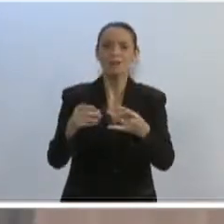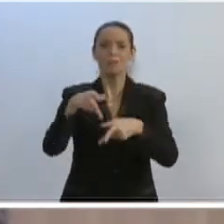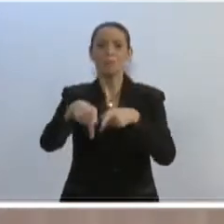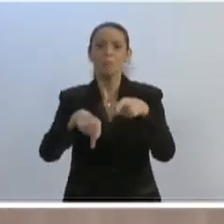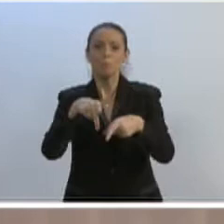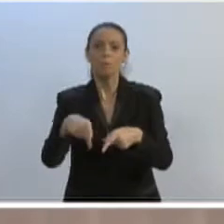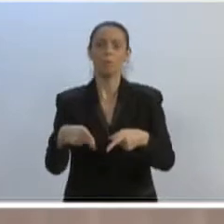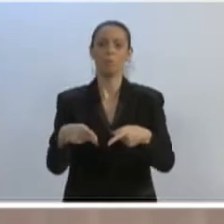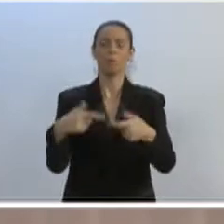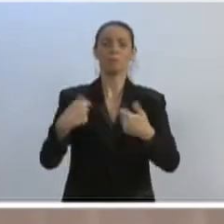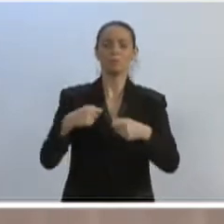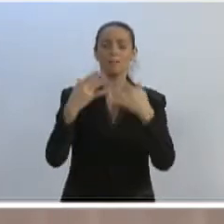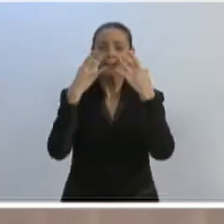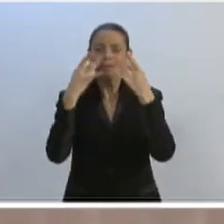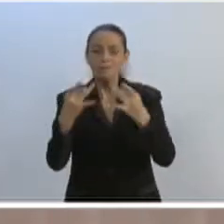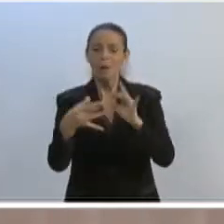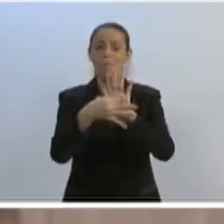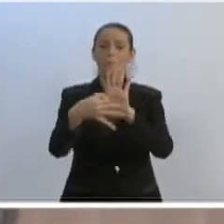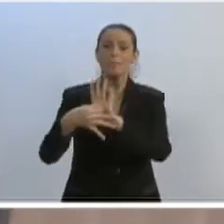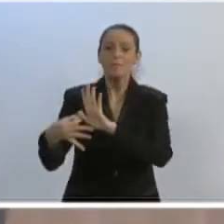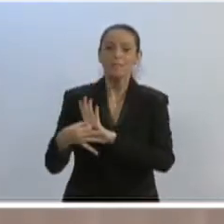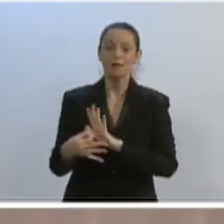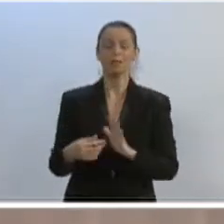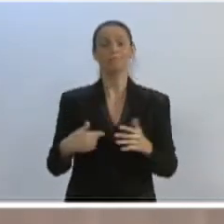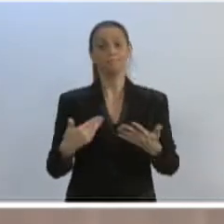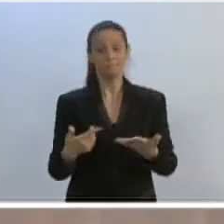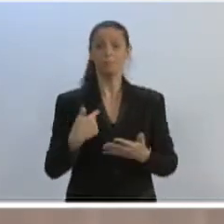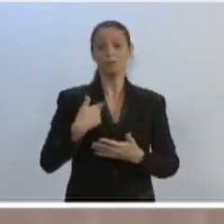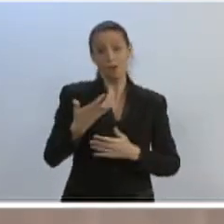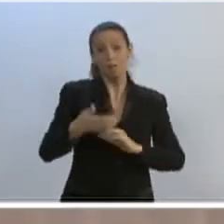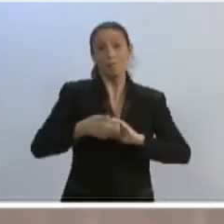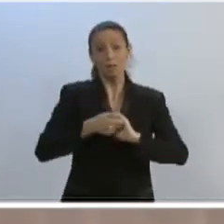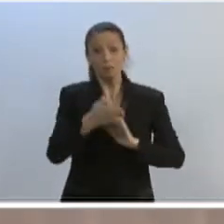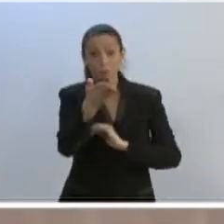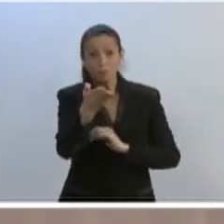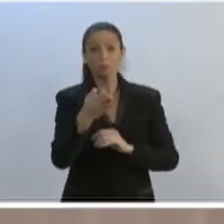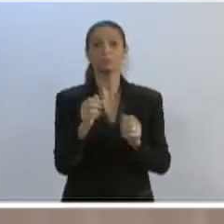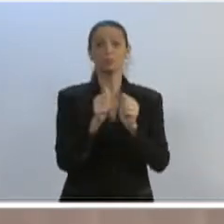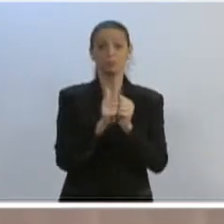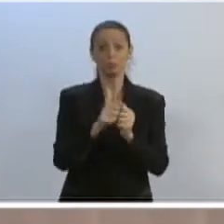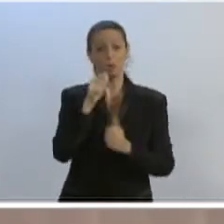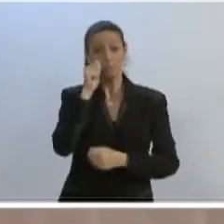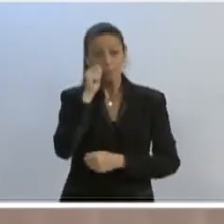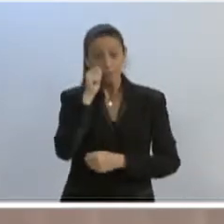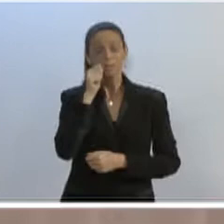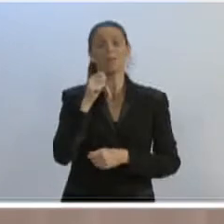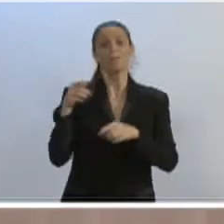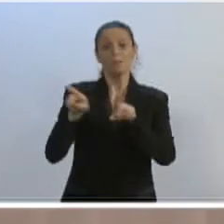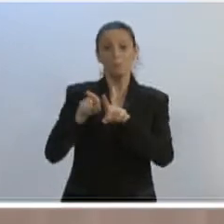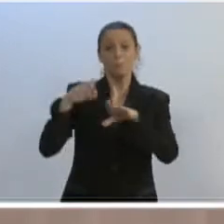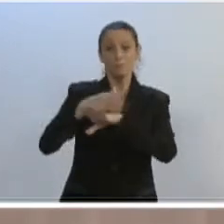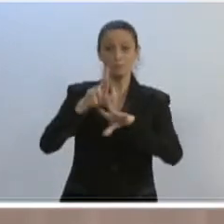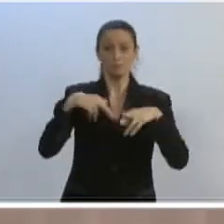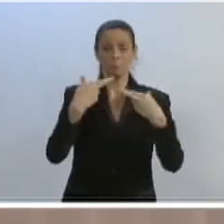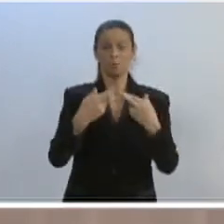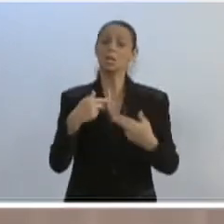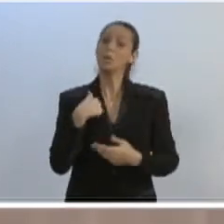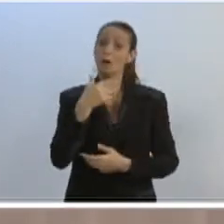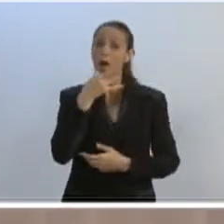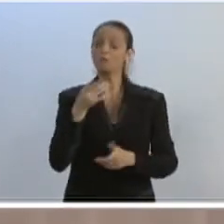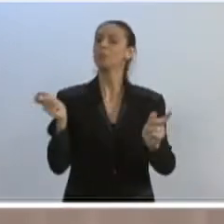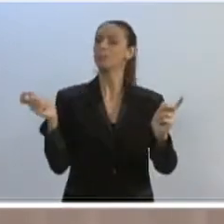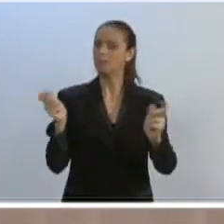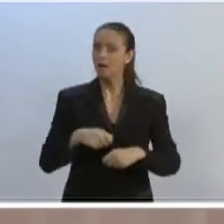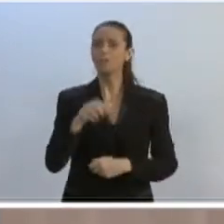quero parabenizar a vossa excelência que esteve hoje lá junto com o vereador almir e com certeza eu acho que a possibilidade do vereador almir da gente